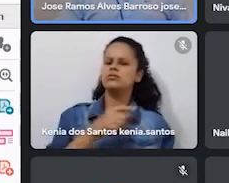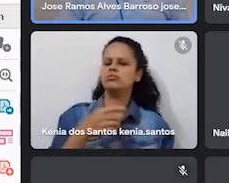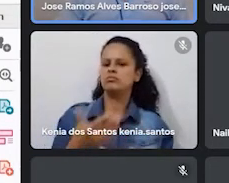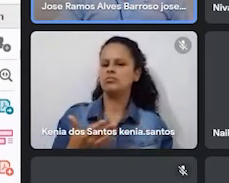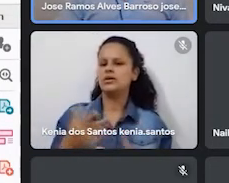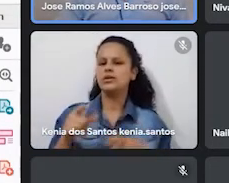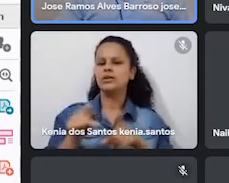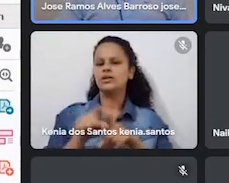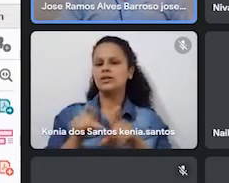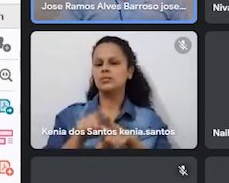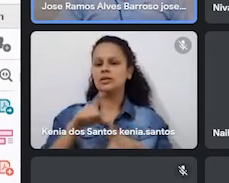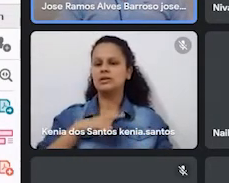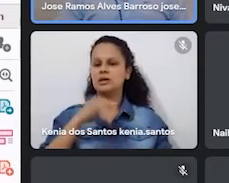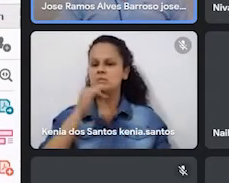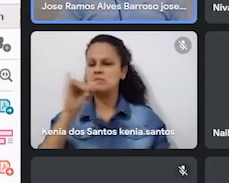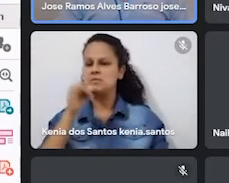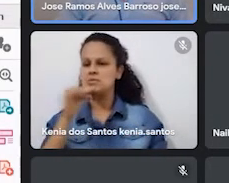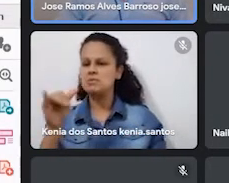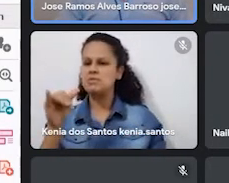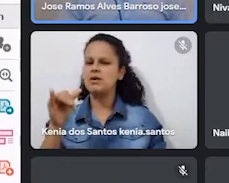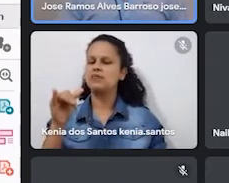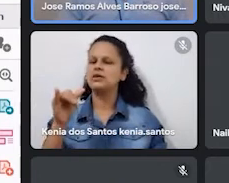Presença de tensão elétrica indevida.